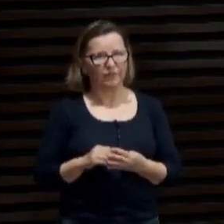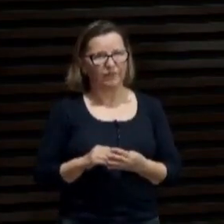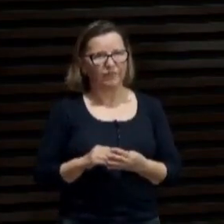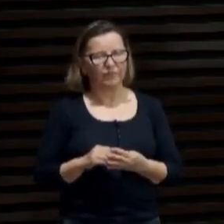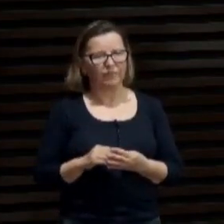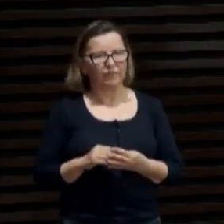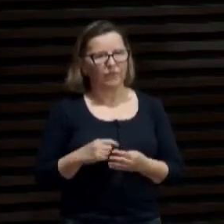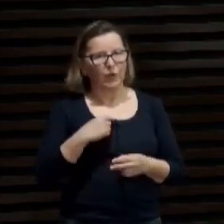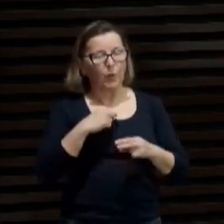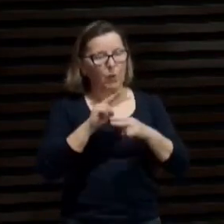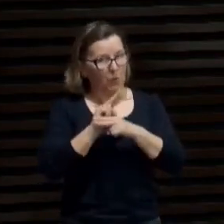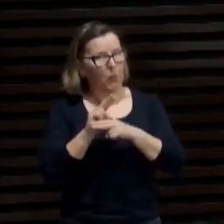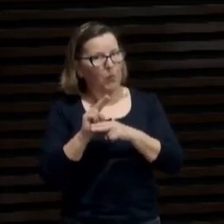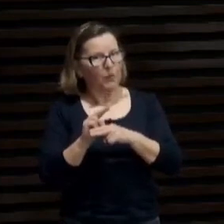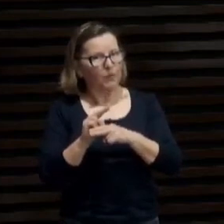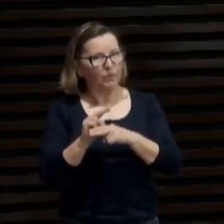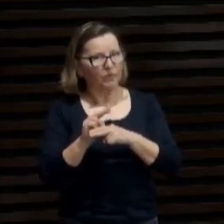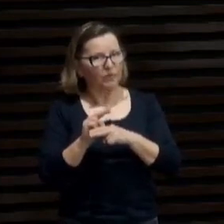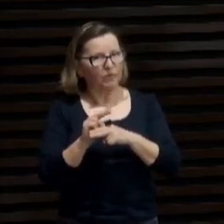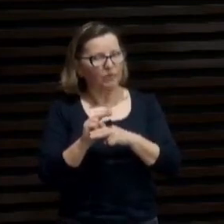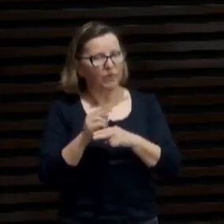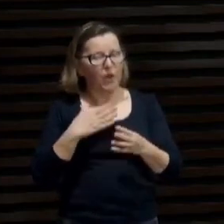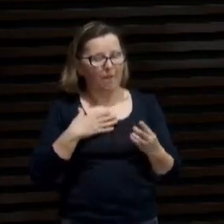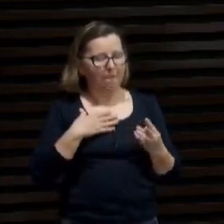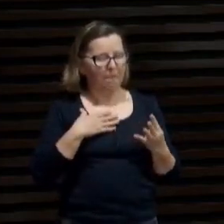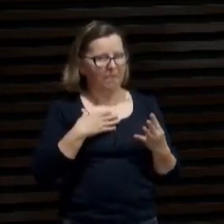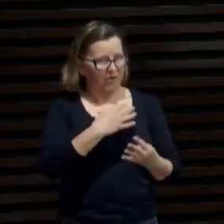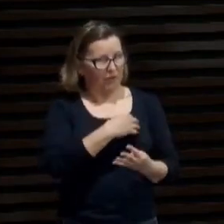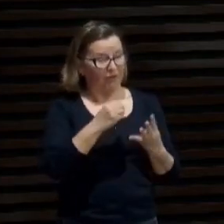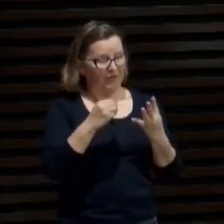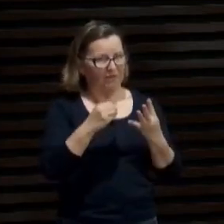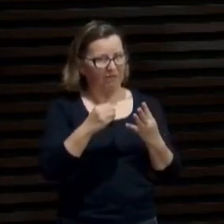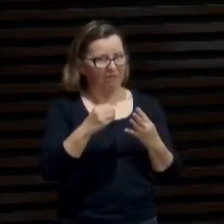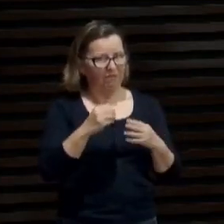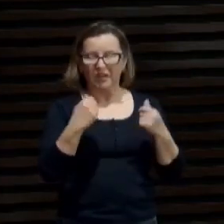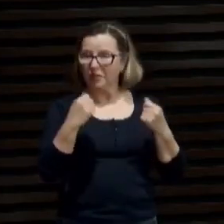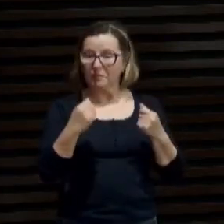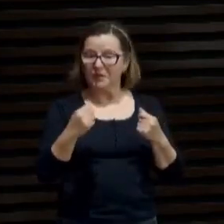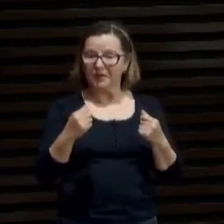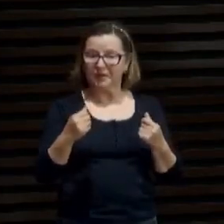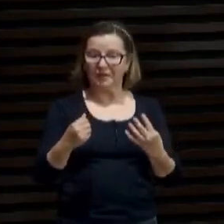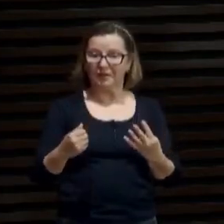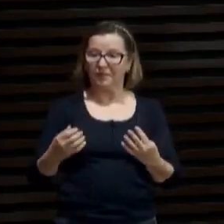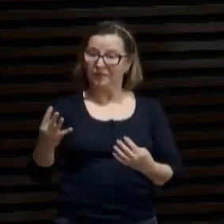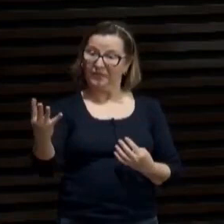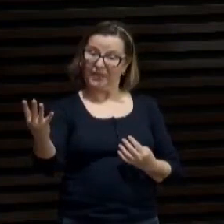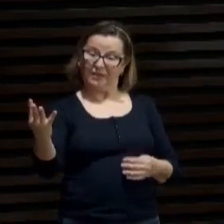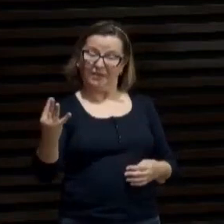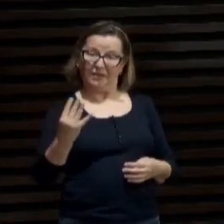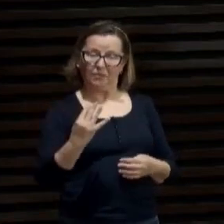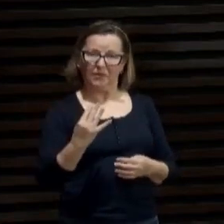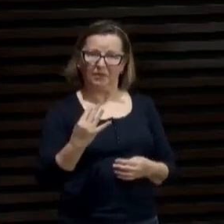deles. Eles não precisam vir a mim me pedir nada. Porque eu vou dar tudo que eles